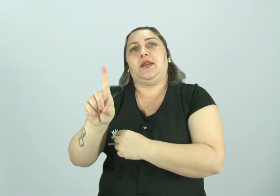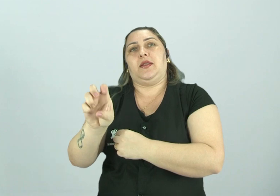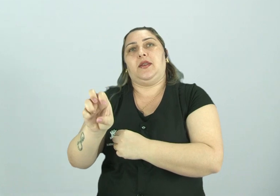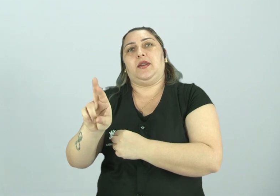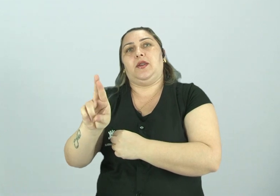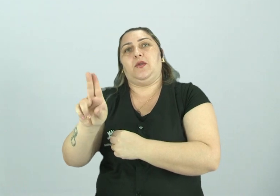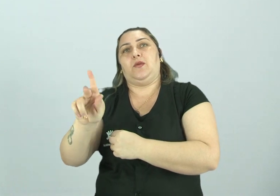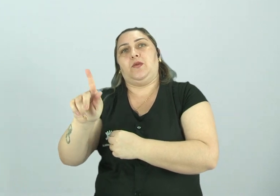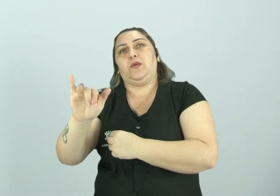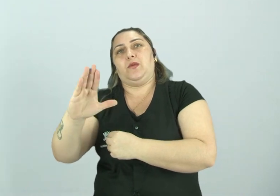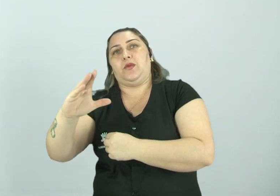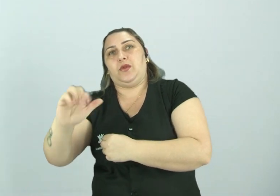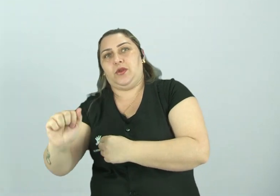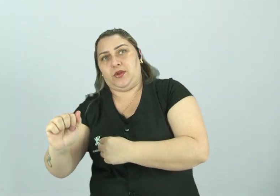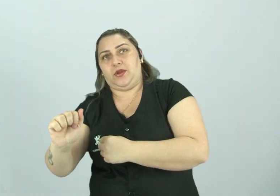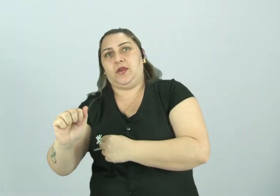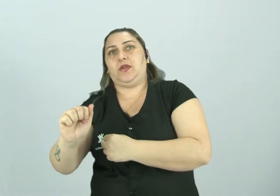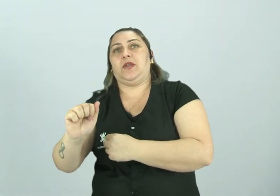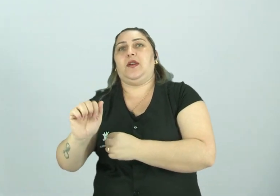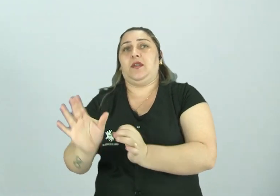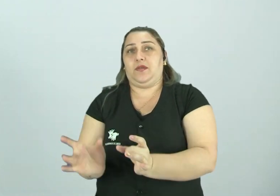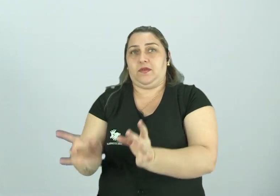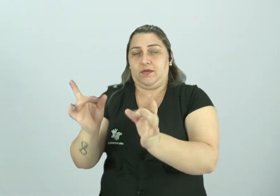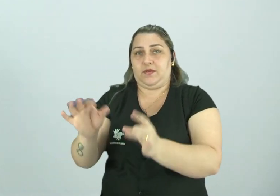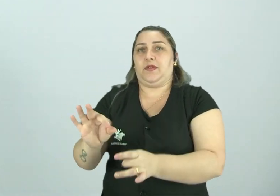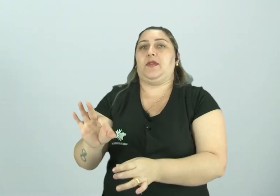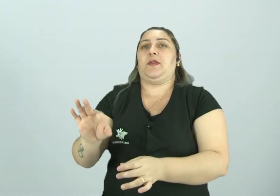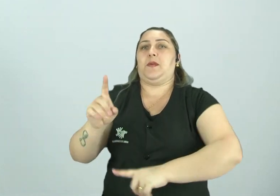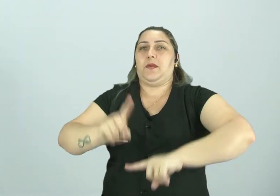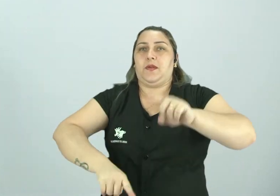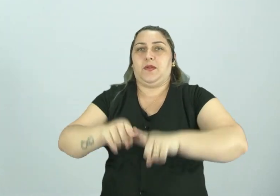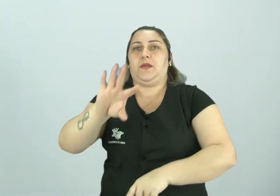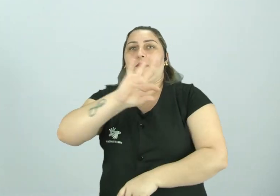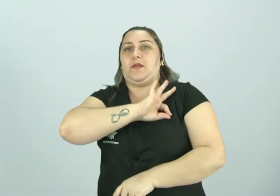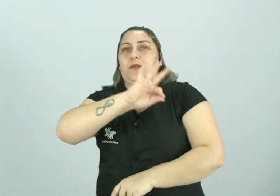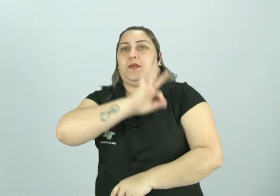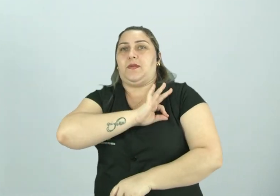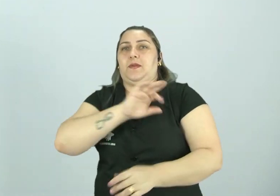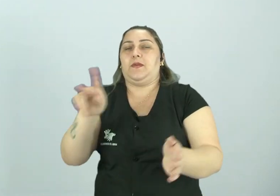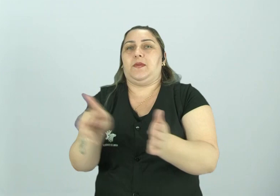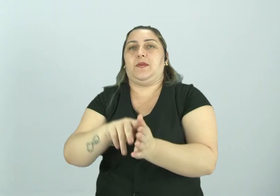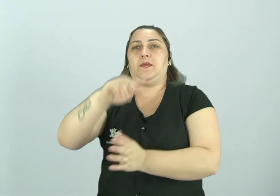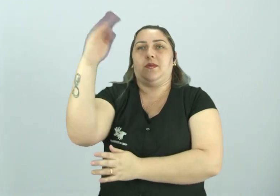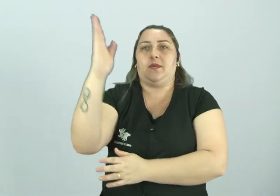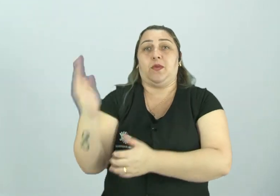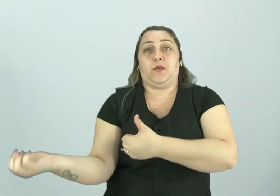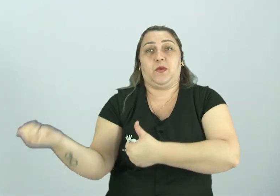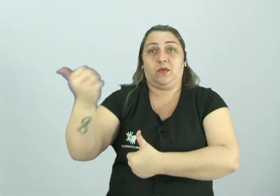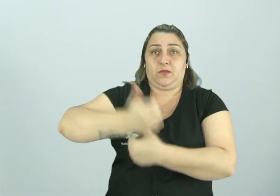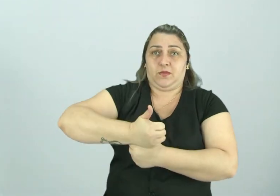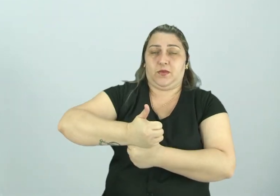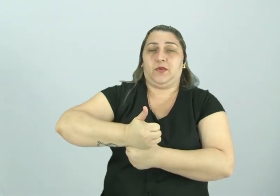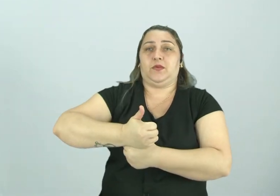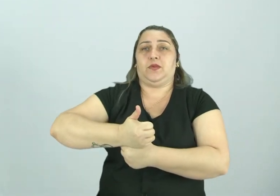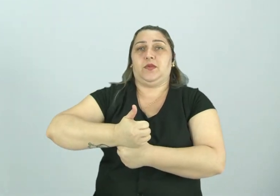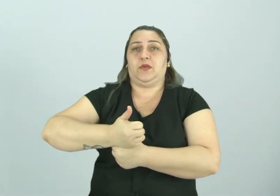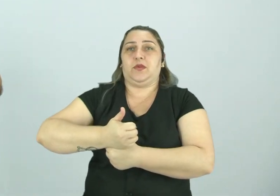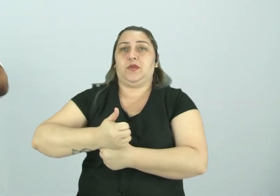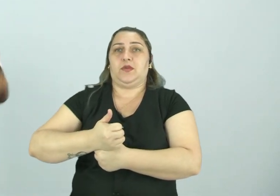e fornecer equipamentos militares para o Brasil, ou seja, substituindo aquilo que